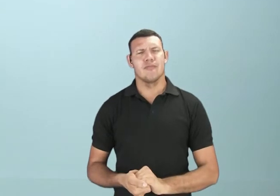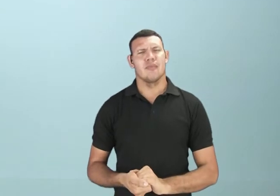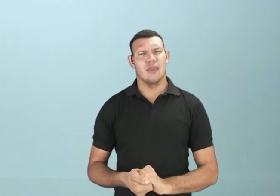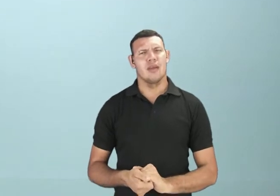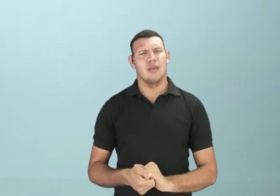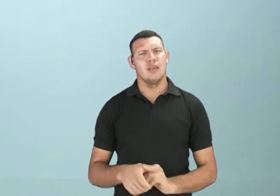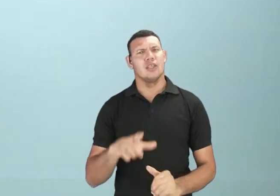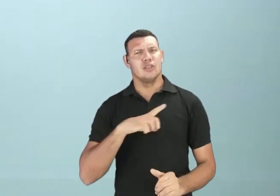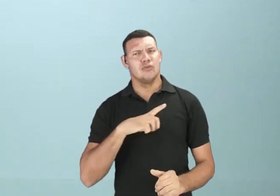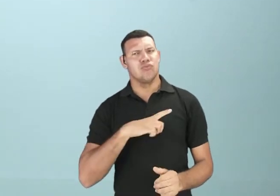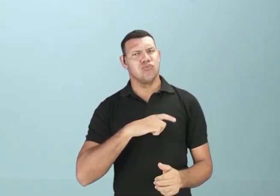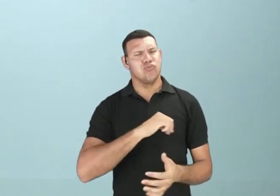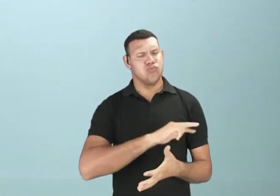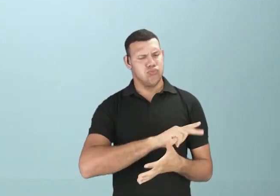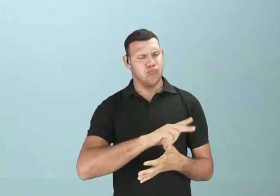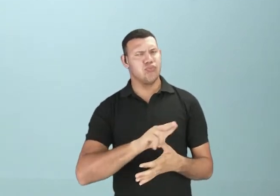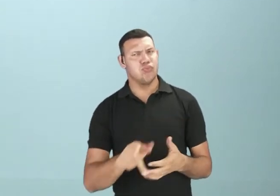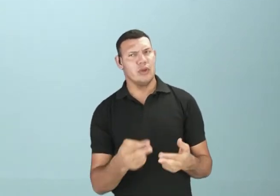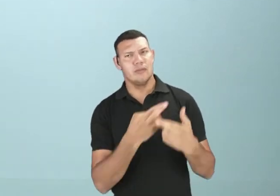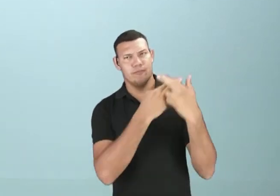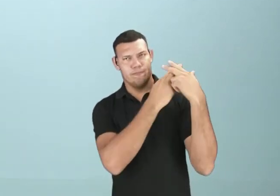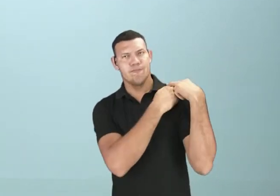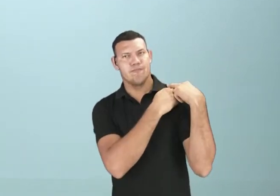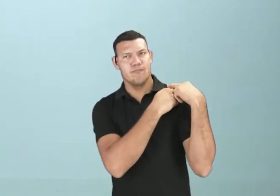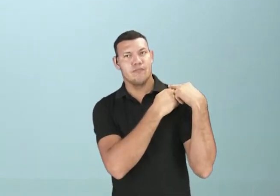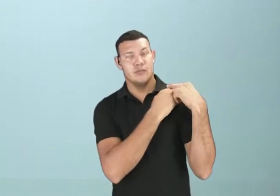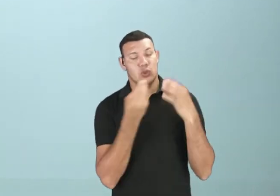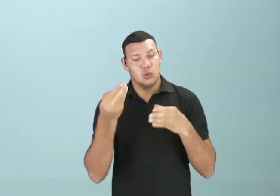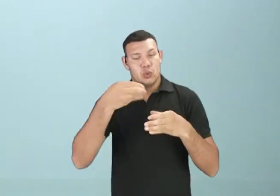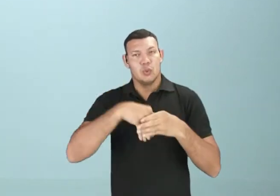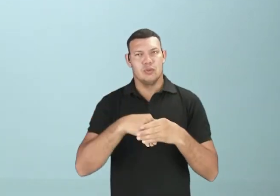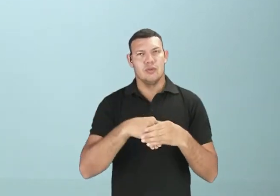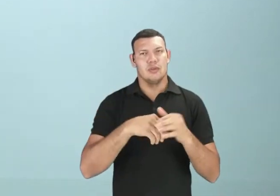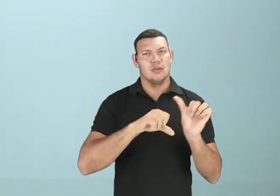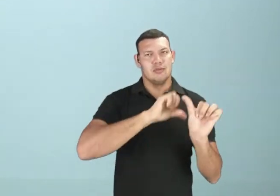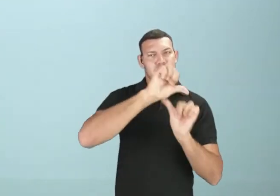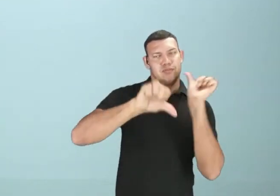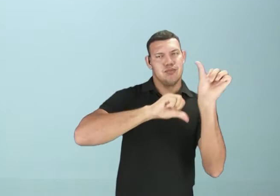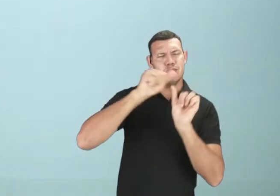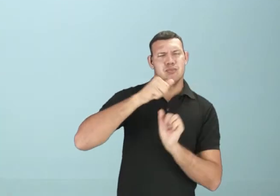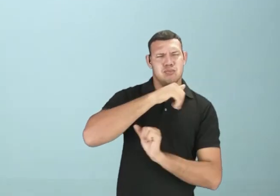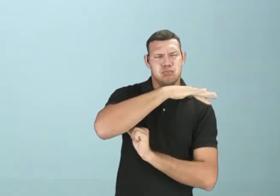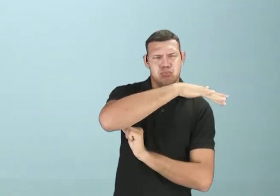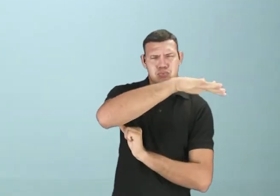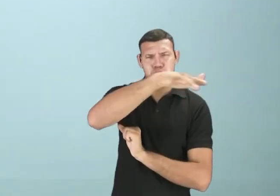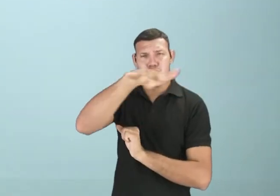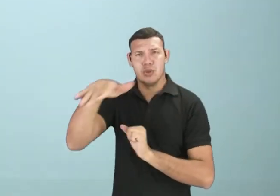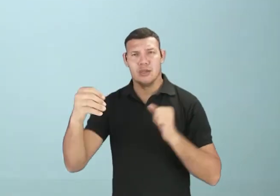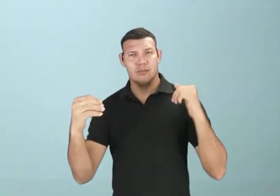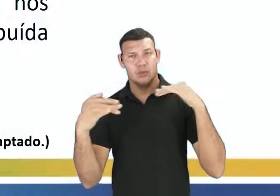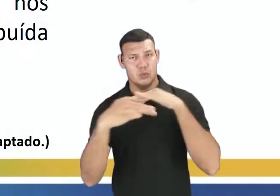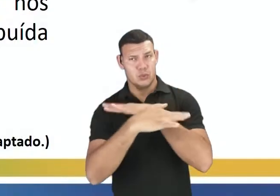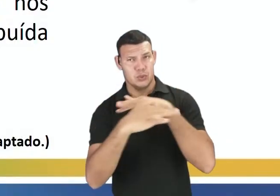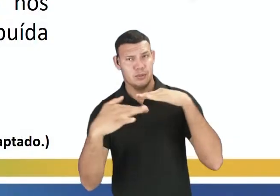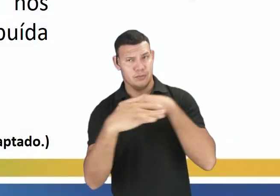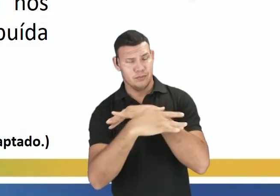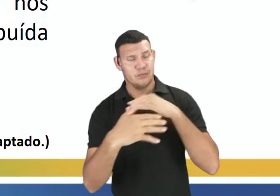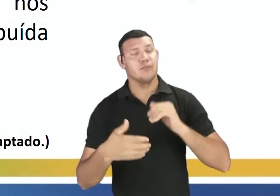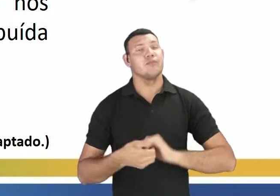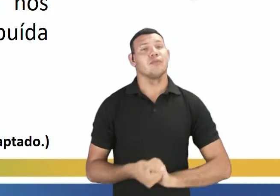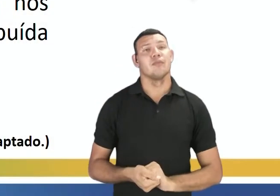várias funções. E isso tudo dentro das transformações das paisagens urbanas. Além disso, podemos falar sobre